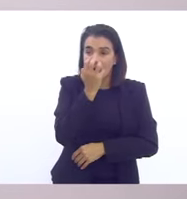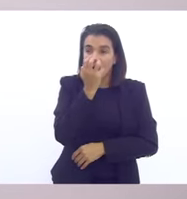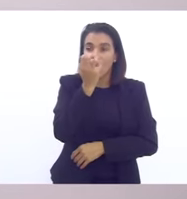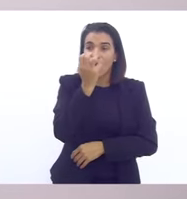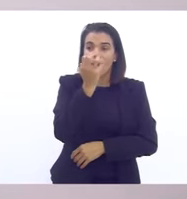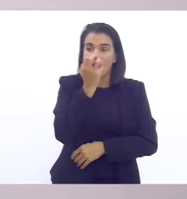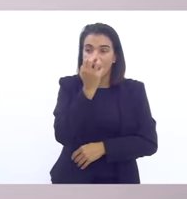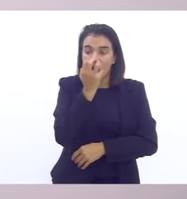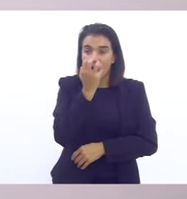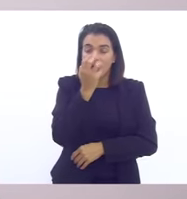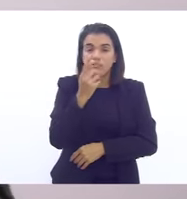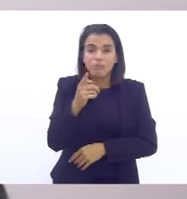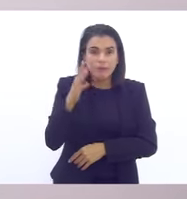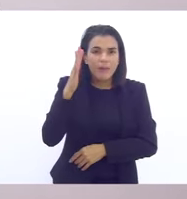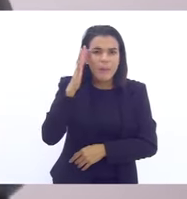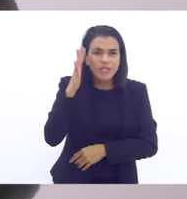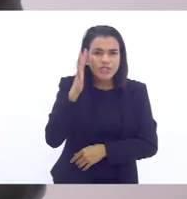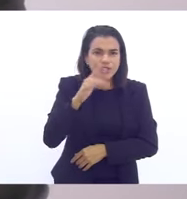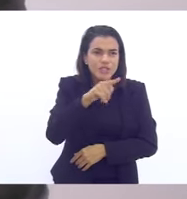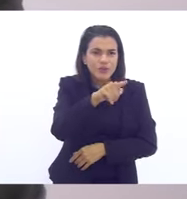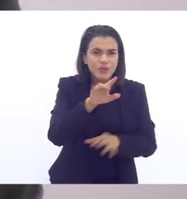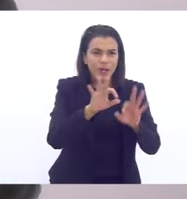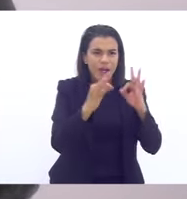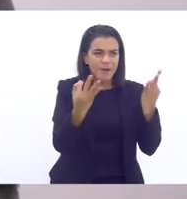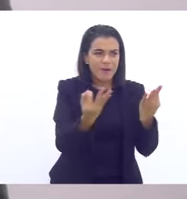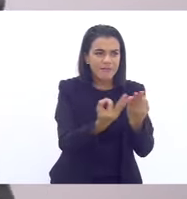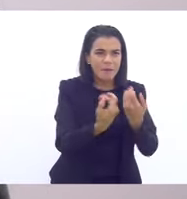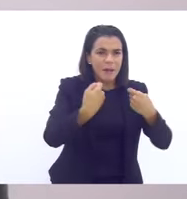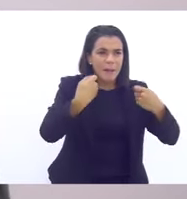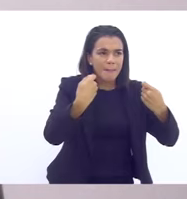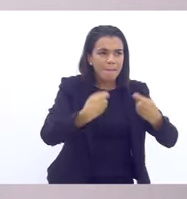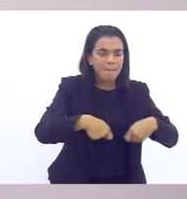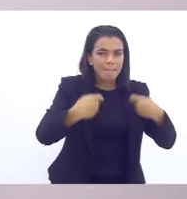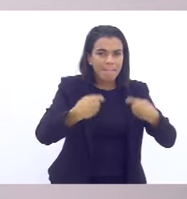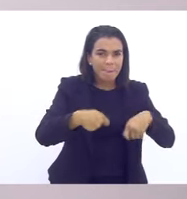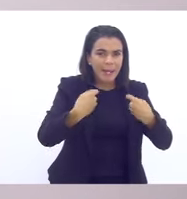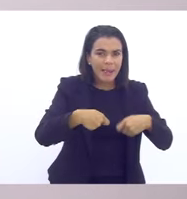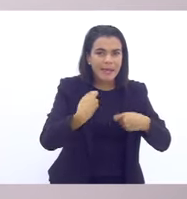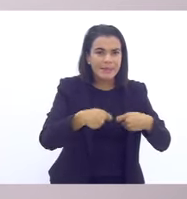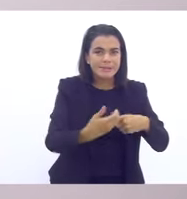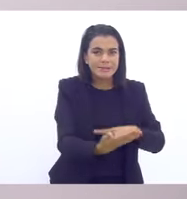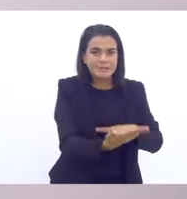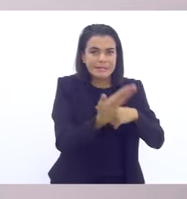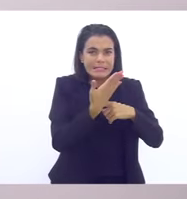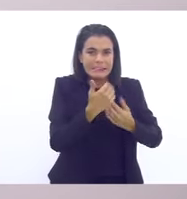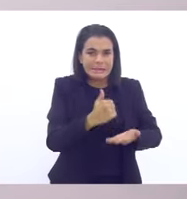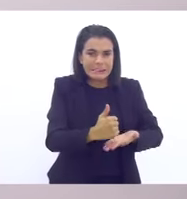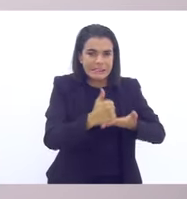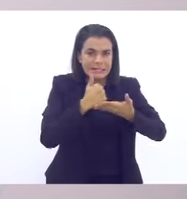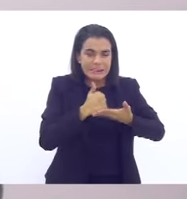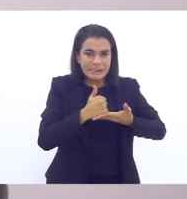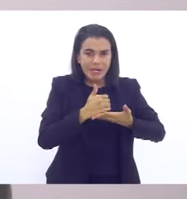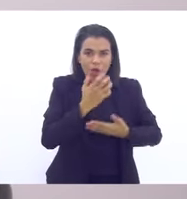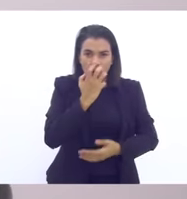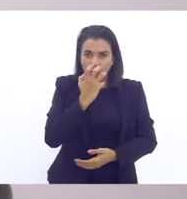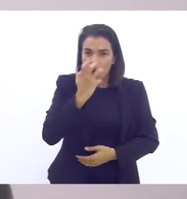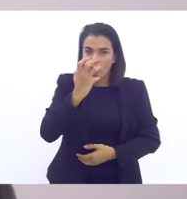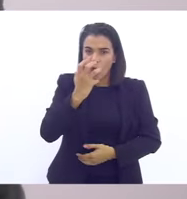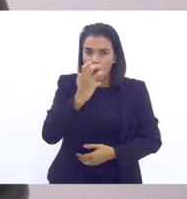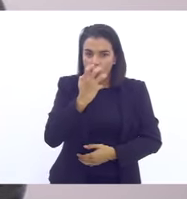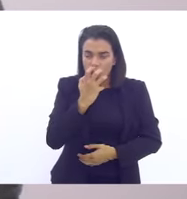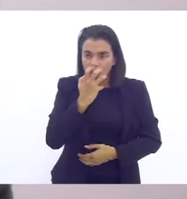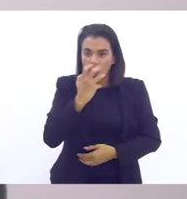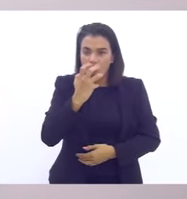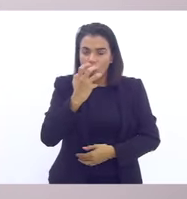imaginam ter um ente querido seu que necessita de usar aparelho cardiorrespiratório